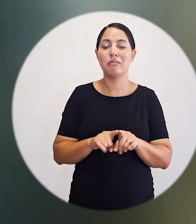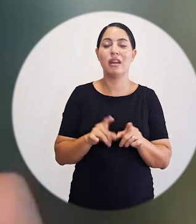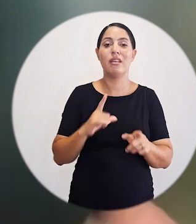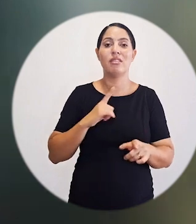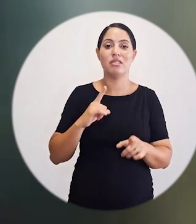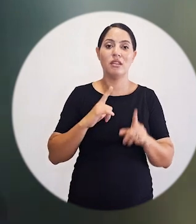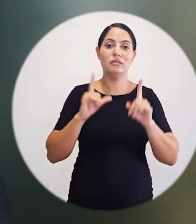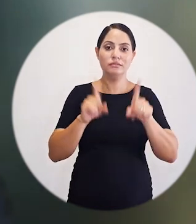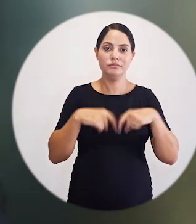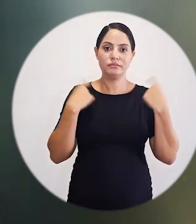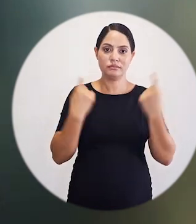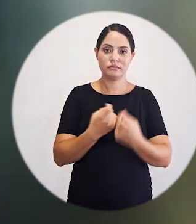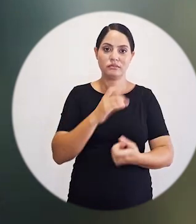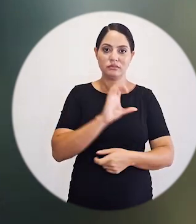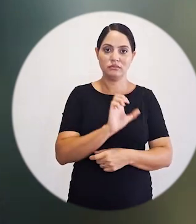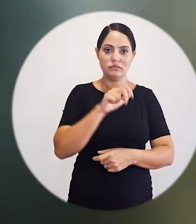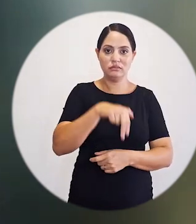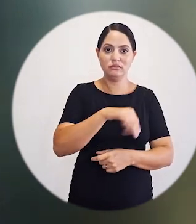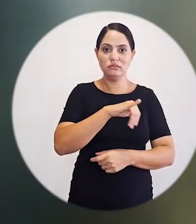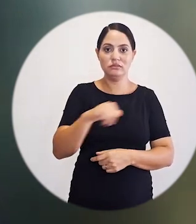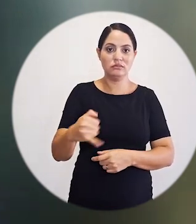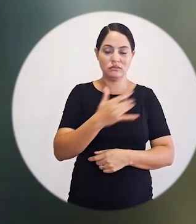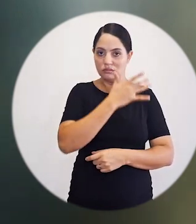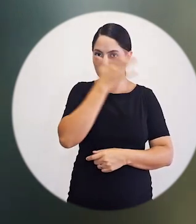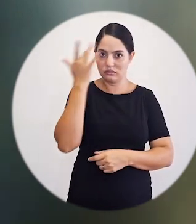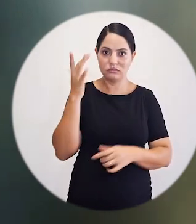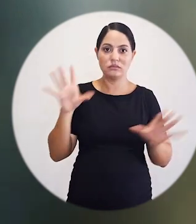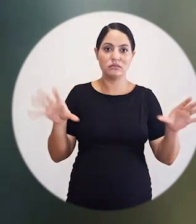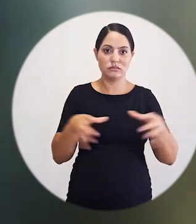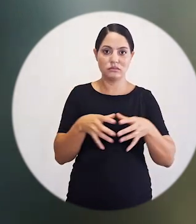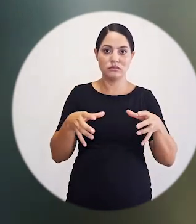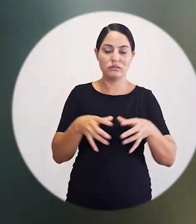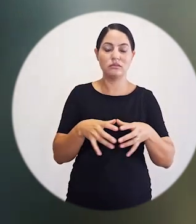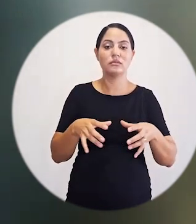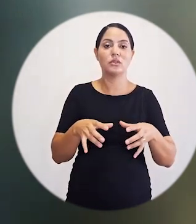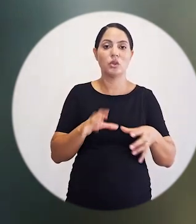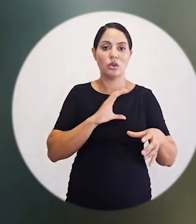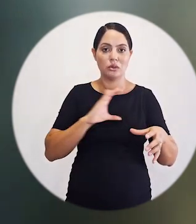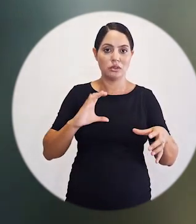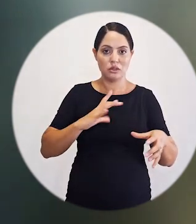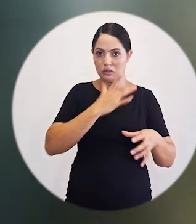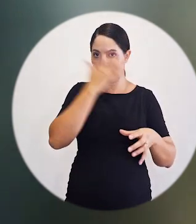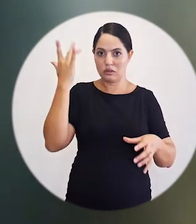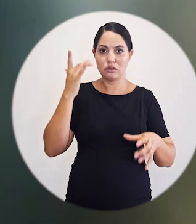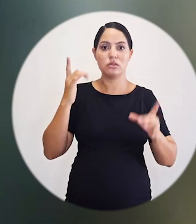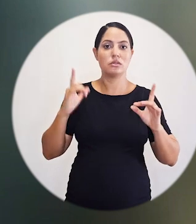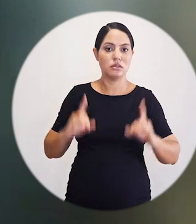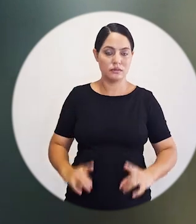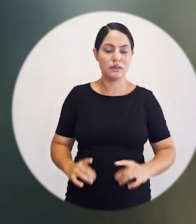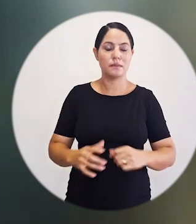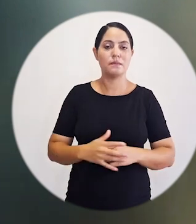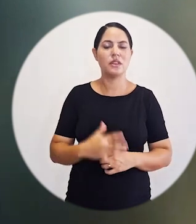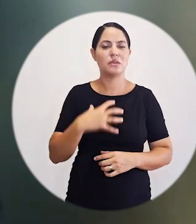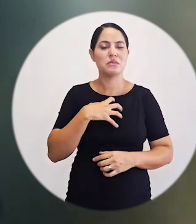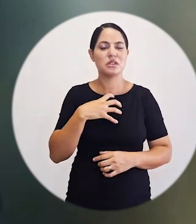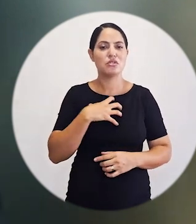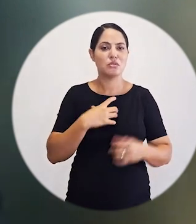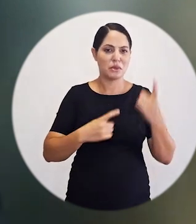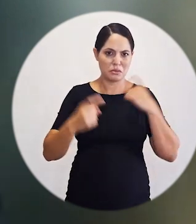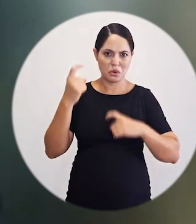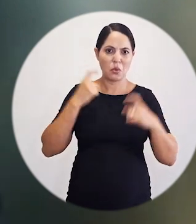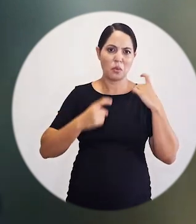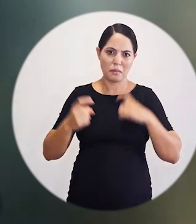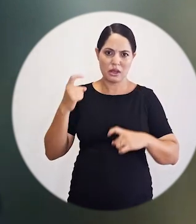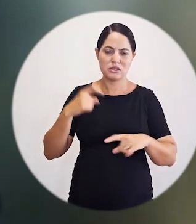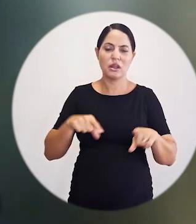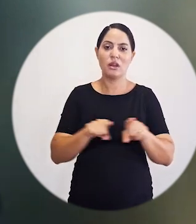preocupação existe. Recentemente, eu tive participação em uma reunião do CNJ, Comitê de Pessoas com Deficiência, e também levei essa preocupação